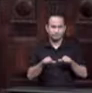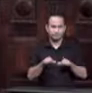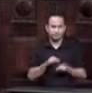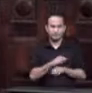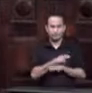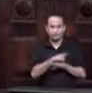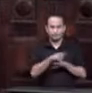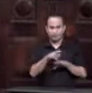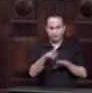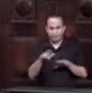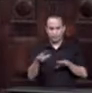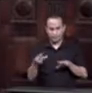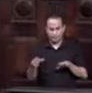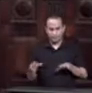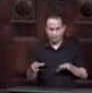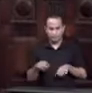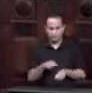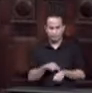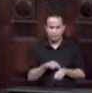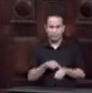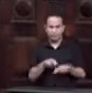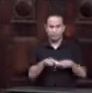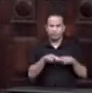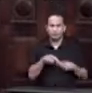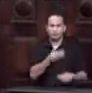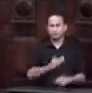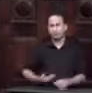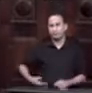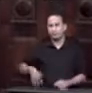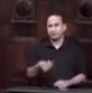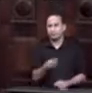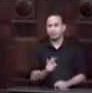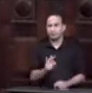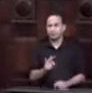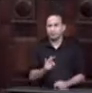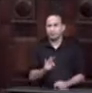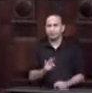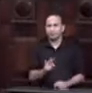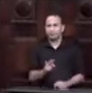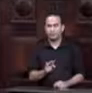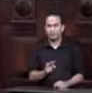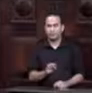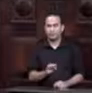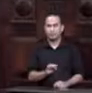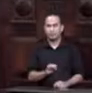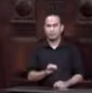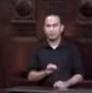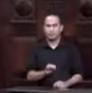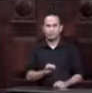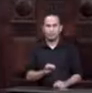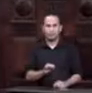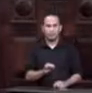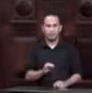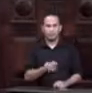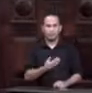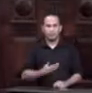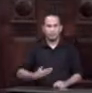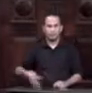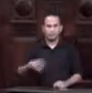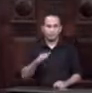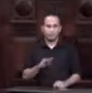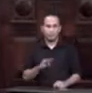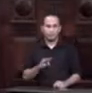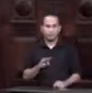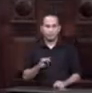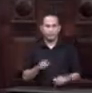razões, por conta do governo federal. O governo federal poderia e deveria estar aportando